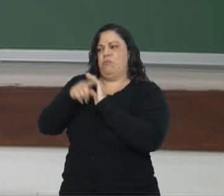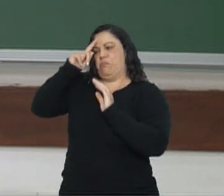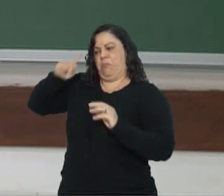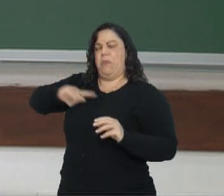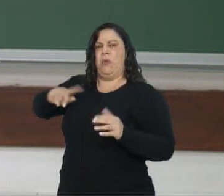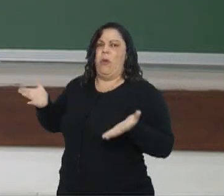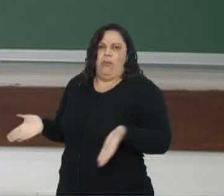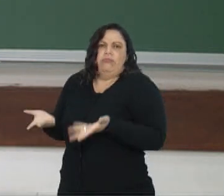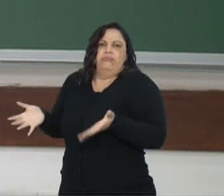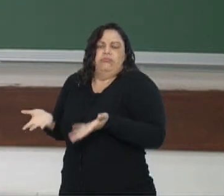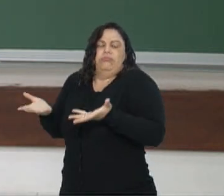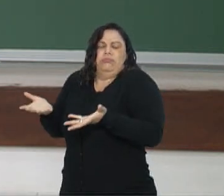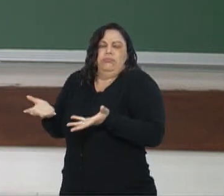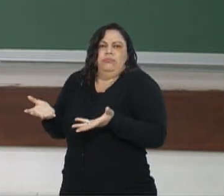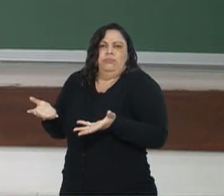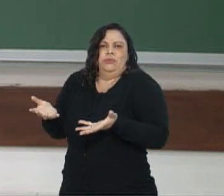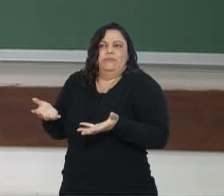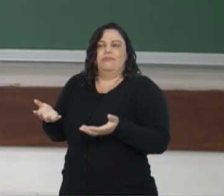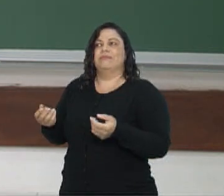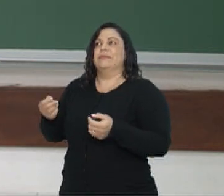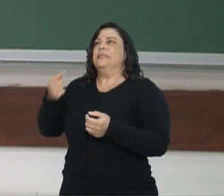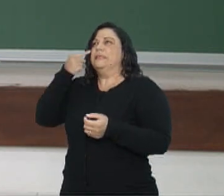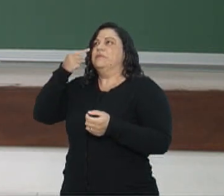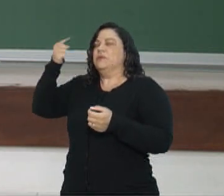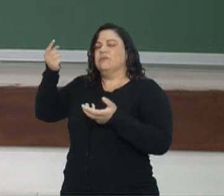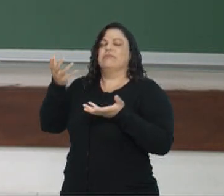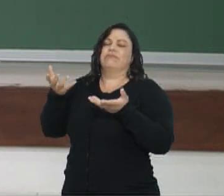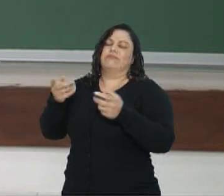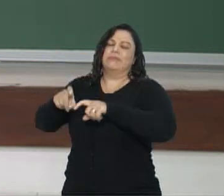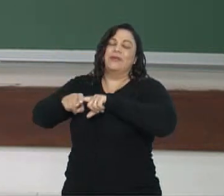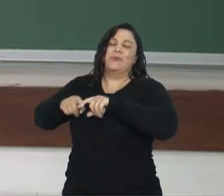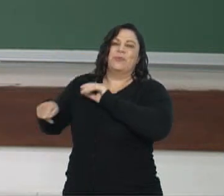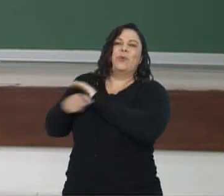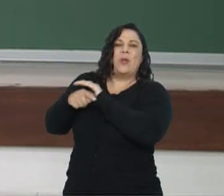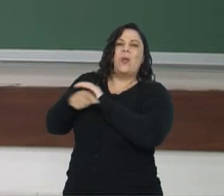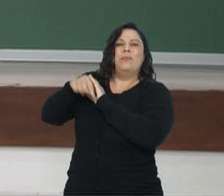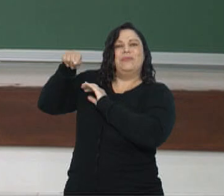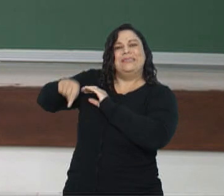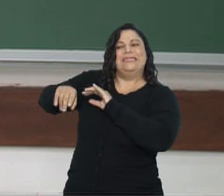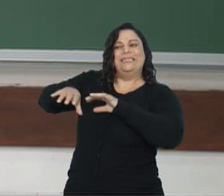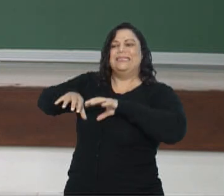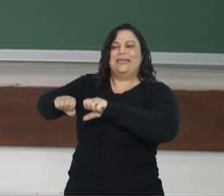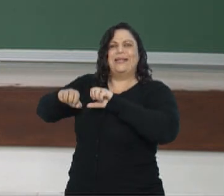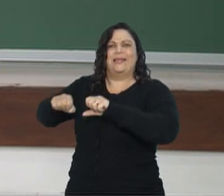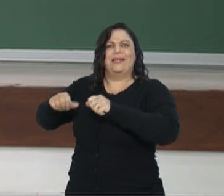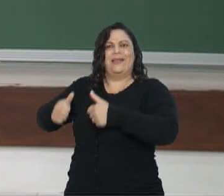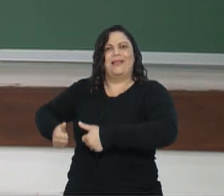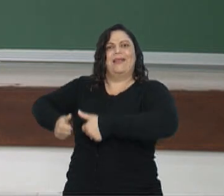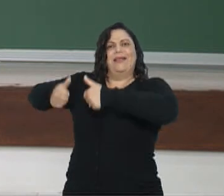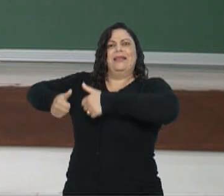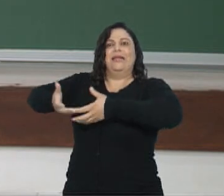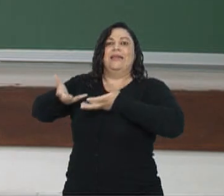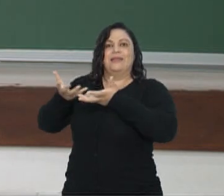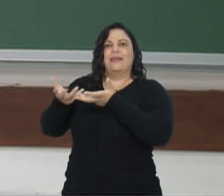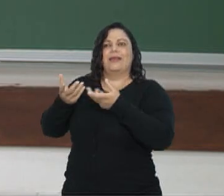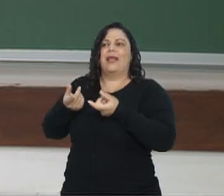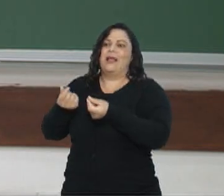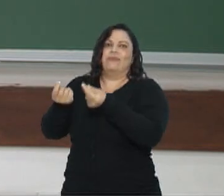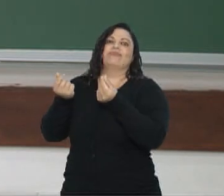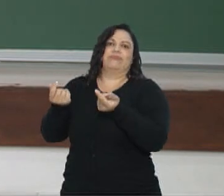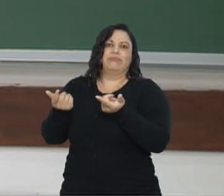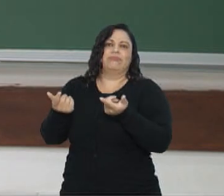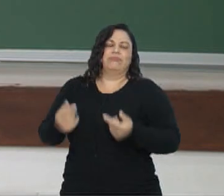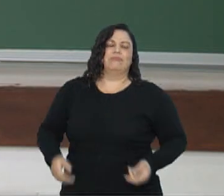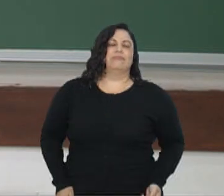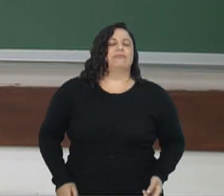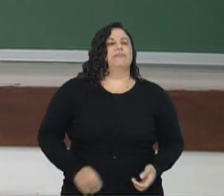dele é o que acaba fazendo com que todos nós tenhamos o pão quentinho de manhã. Então, a ambição dele é boa para a gente também. E